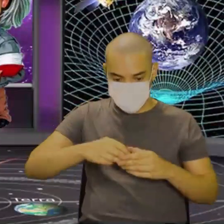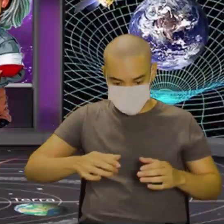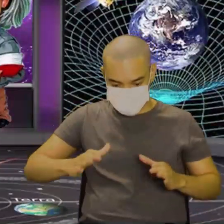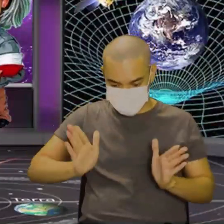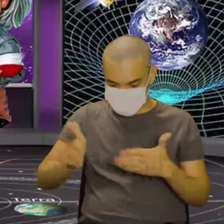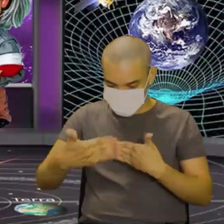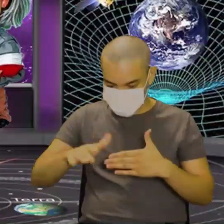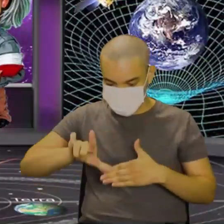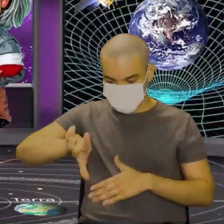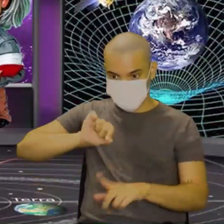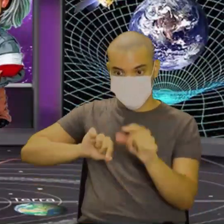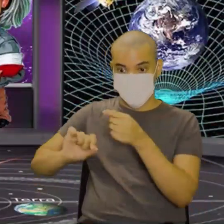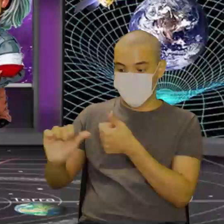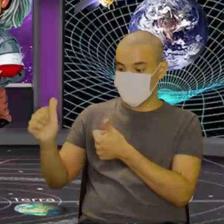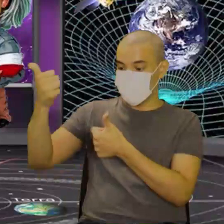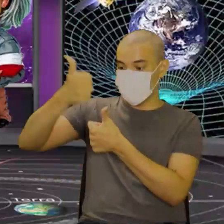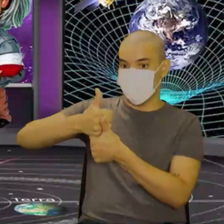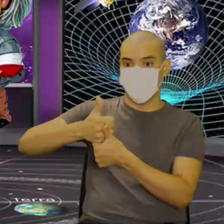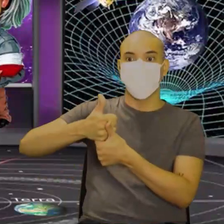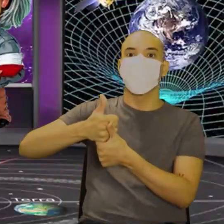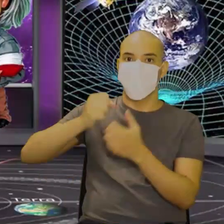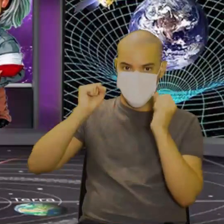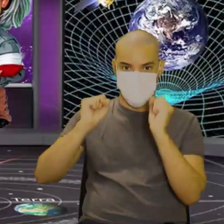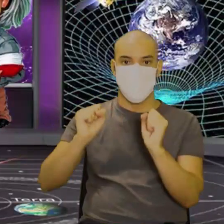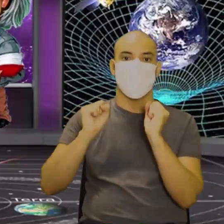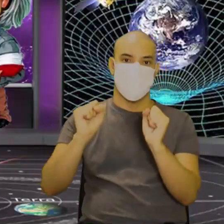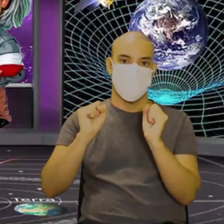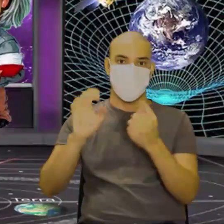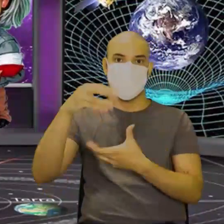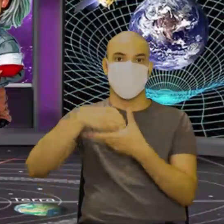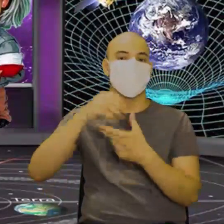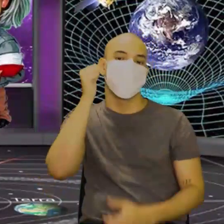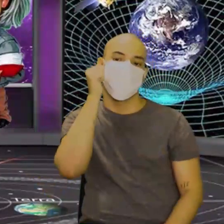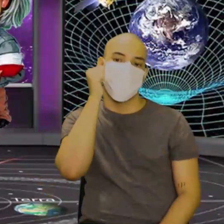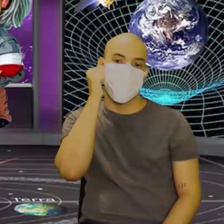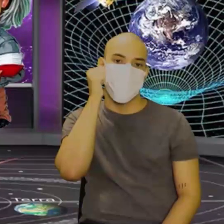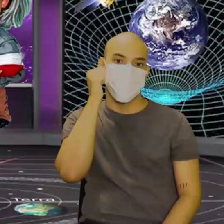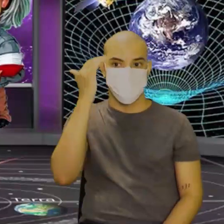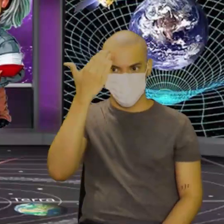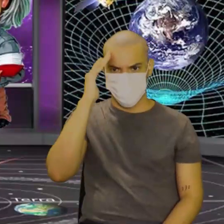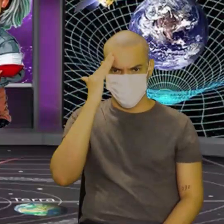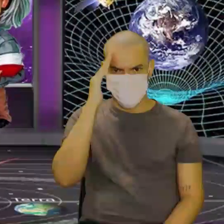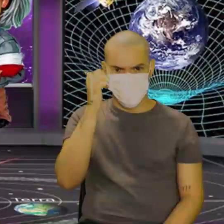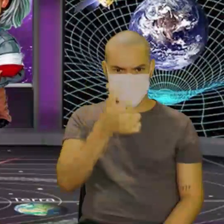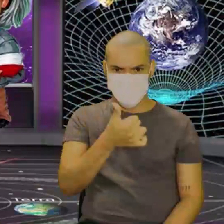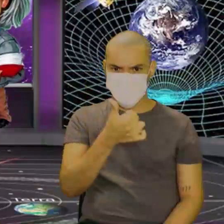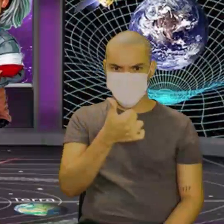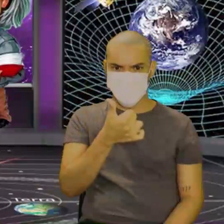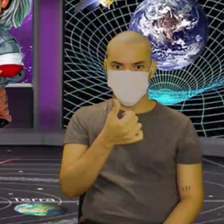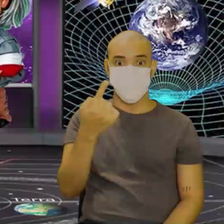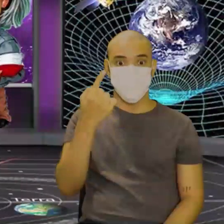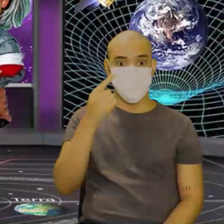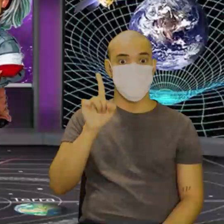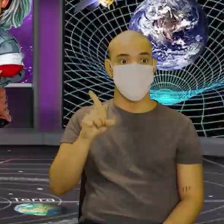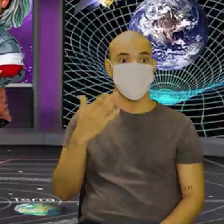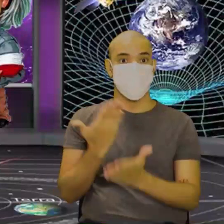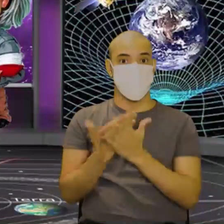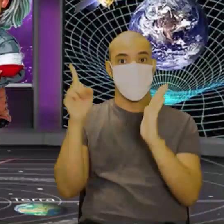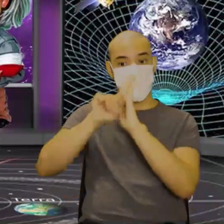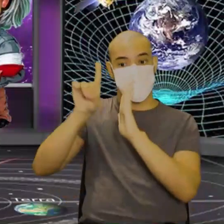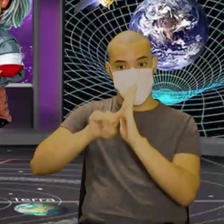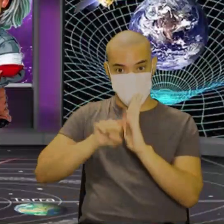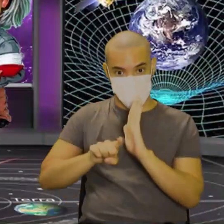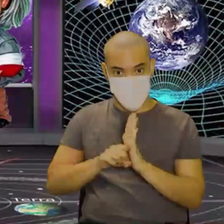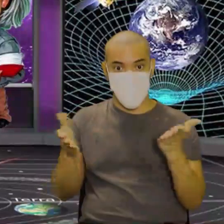dele, ele vai poder substituir e colocar no radinho para fazer a comunicação. Entendido, pessoal? Olha só, essas foram nossas